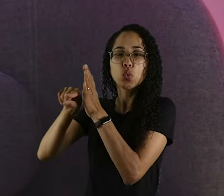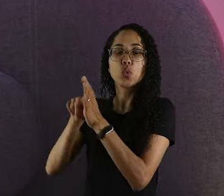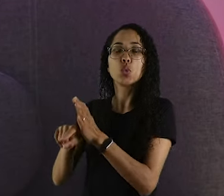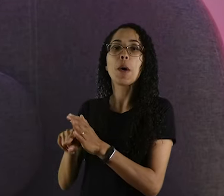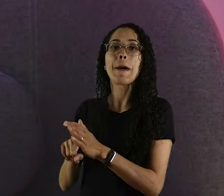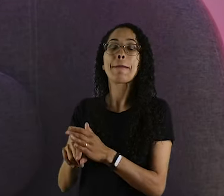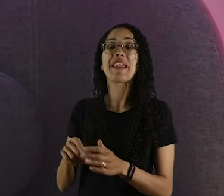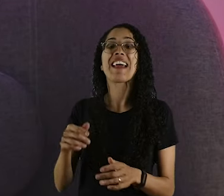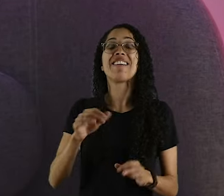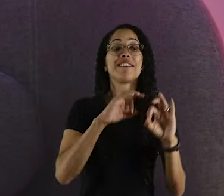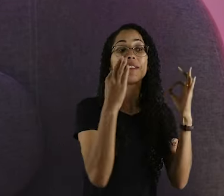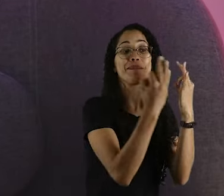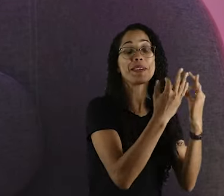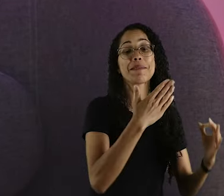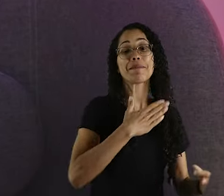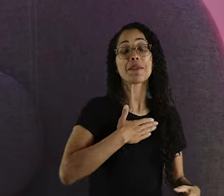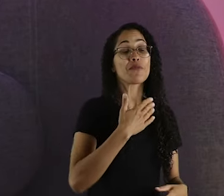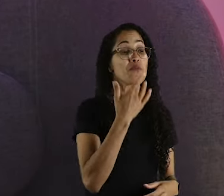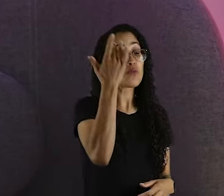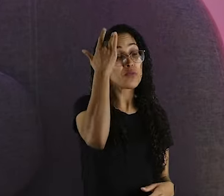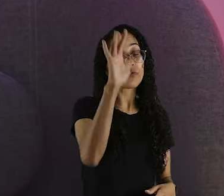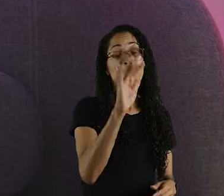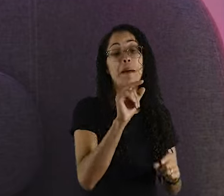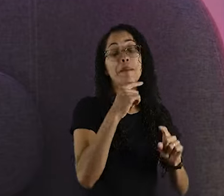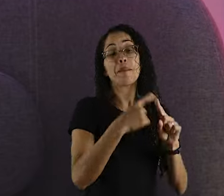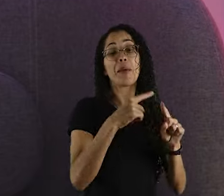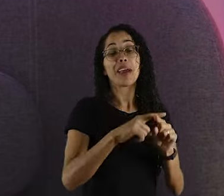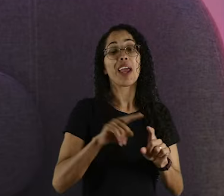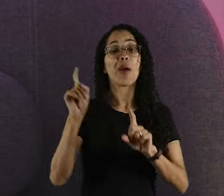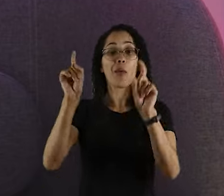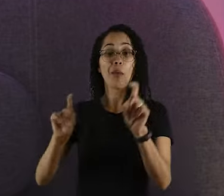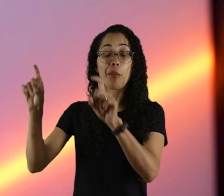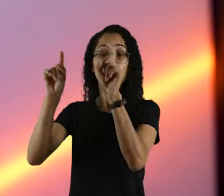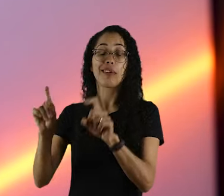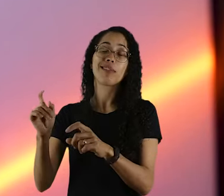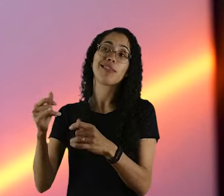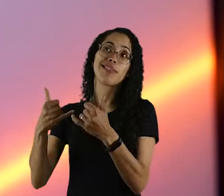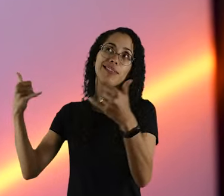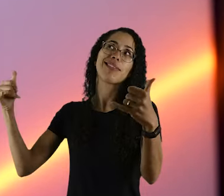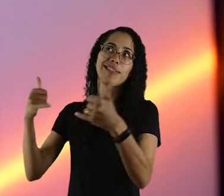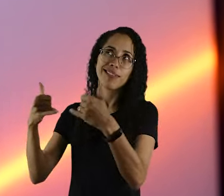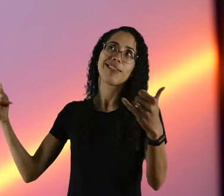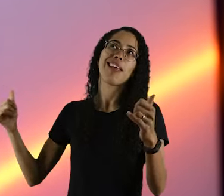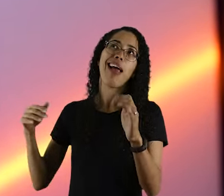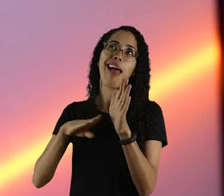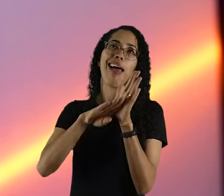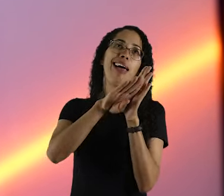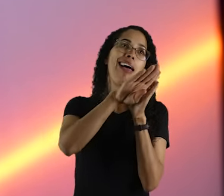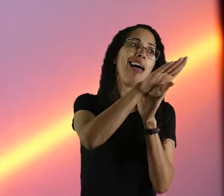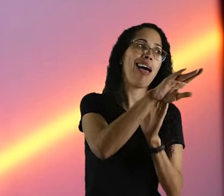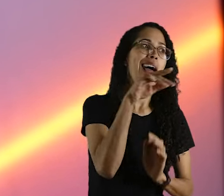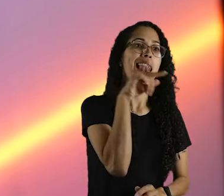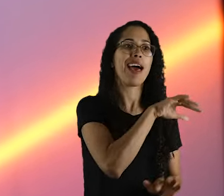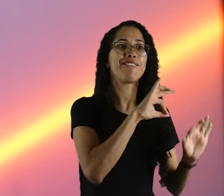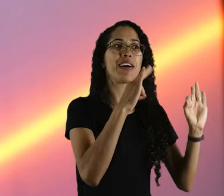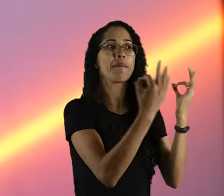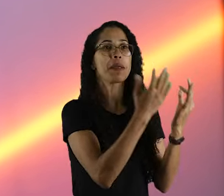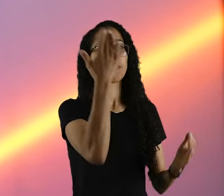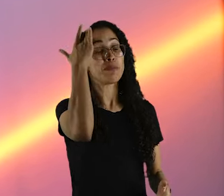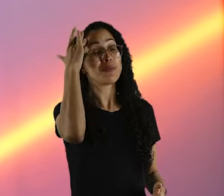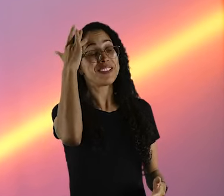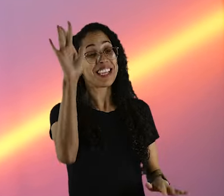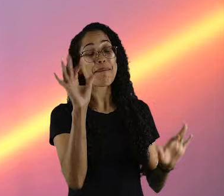tem noção do porquê meu computador fica ligado de madrugada. Às vezes já me brigaram porque a conta de luz vem alta e eles tentam entender por que eu deixo